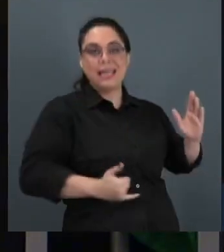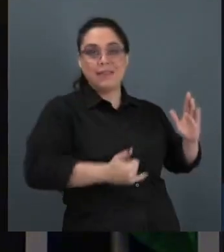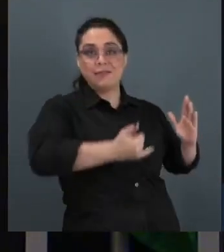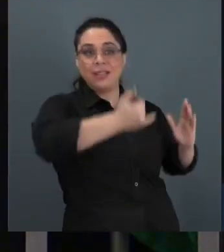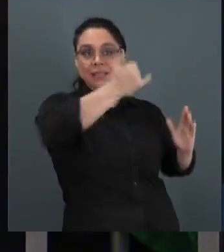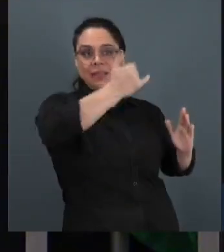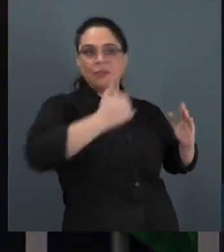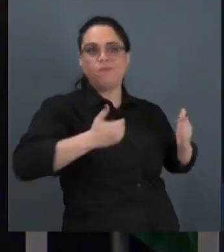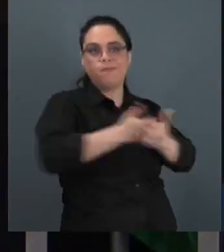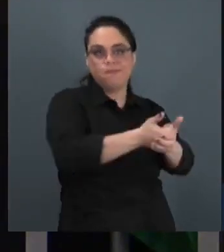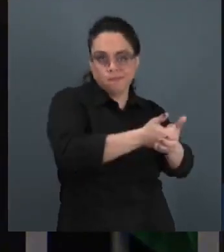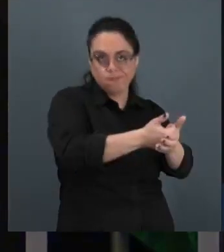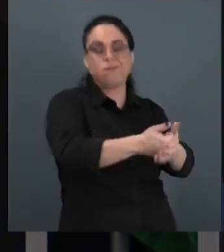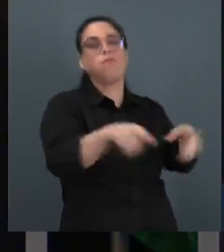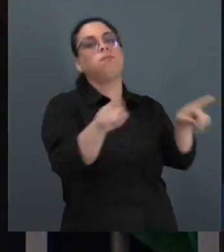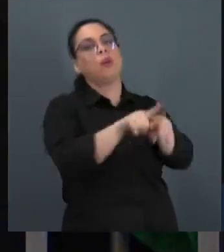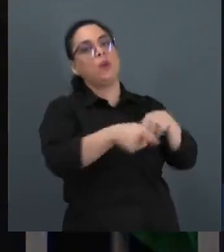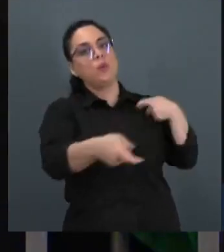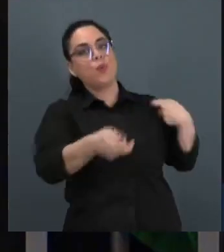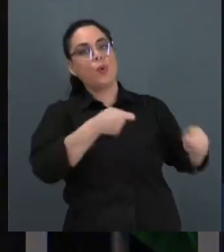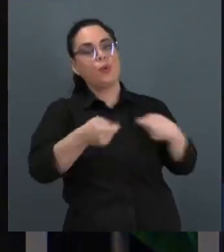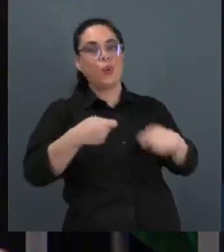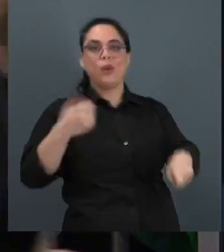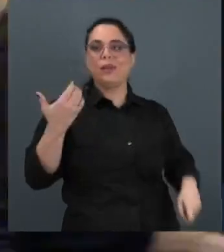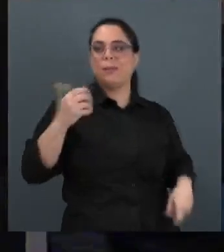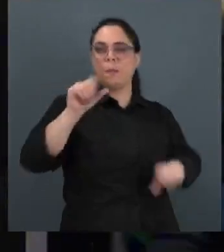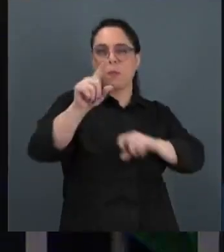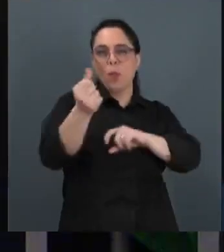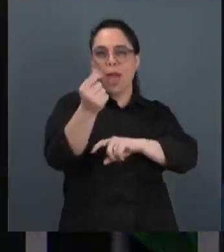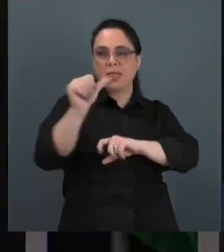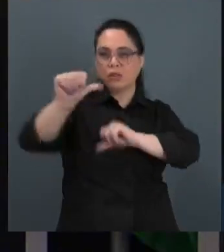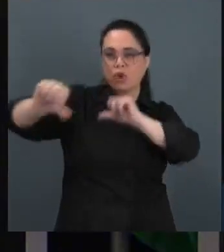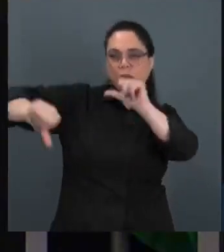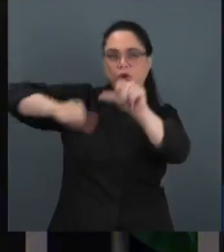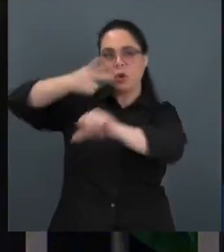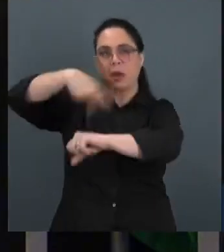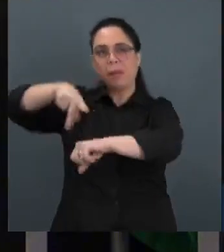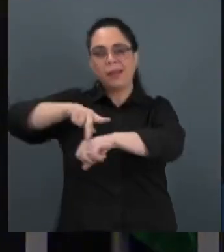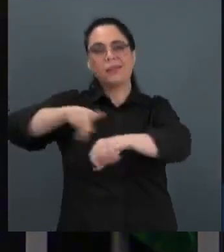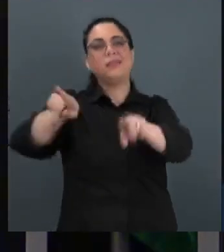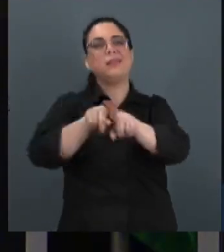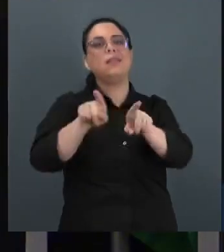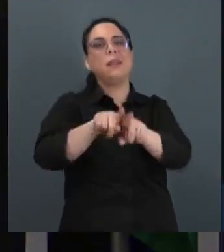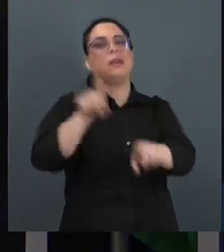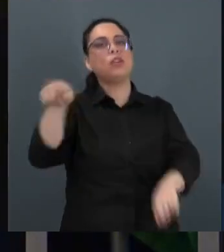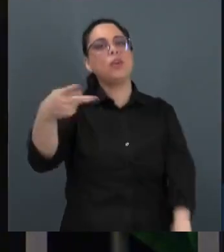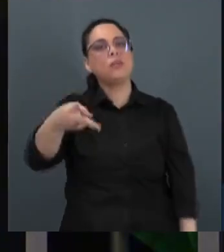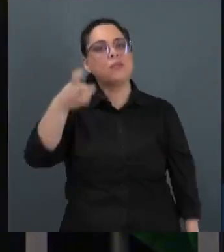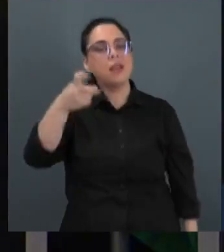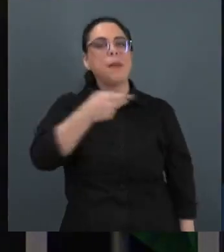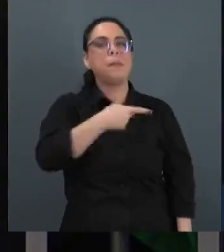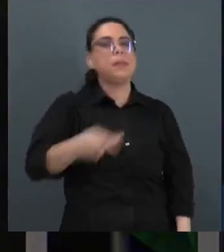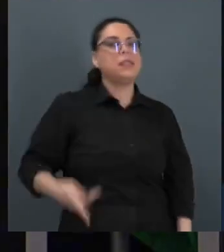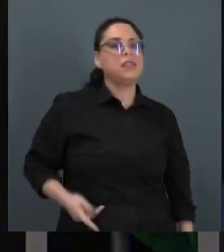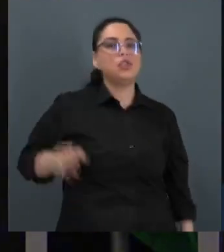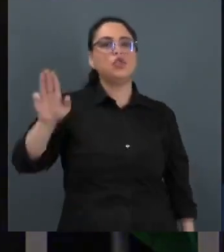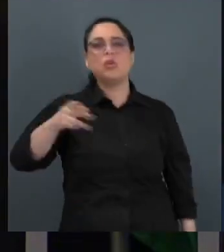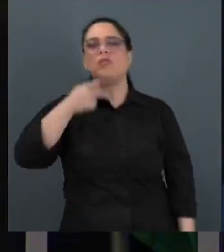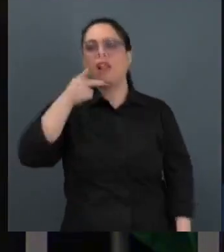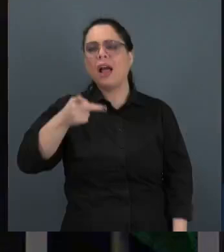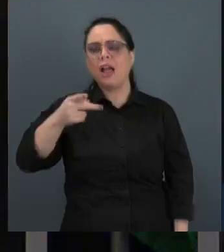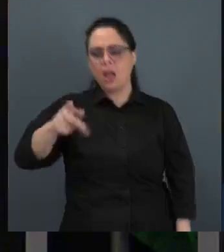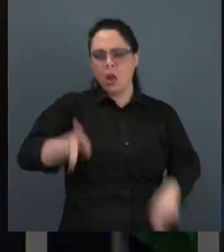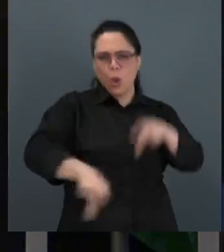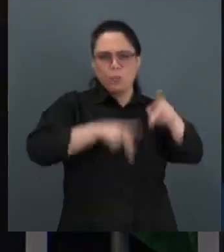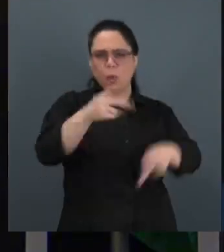nossas portas, o descontrole cambial, e nós escutamos o presidente Lula dizer que o povo não come dólar. É uma platitude, é